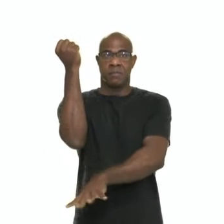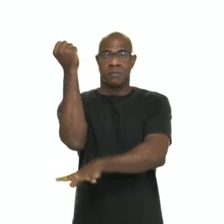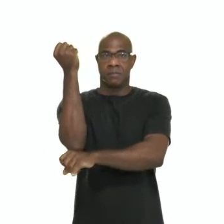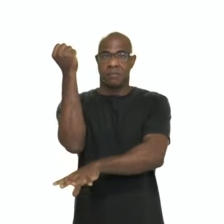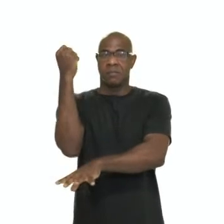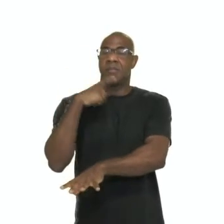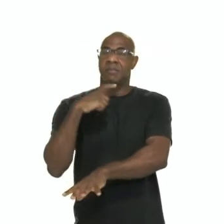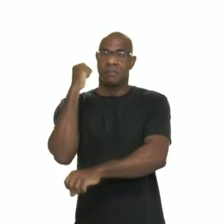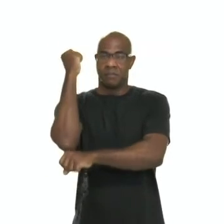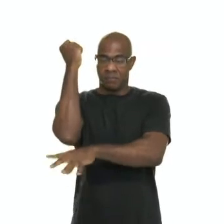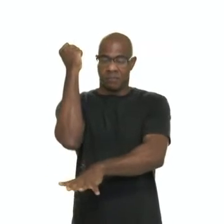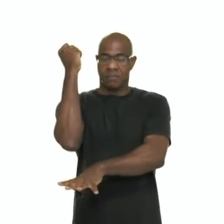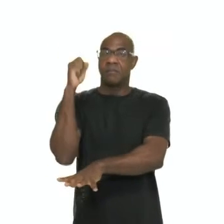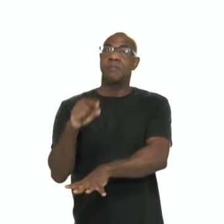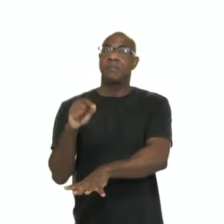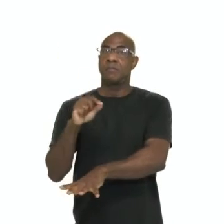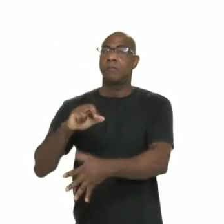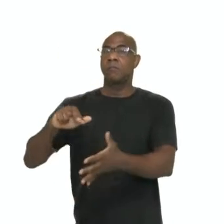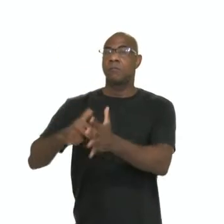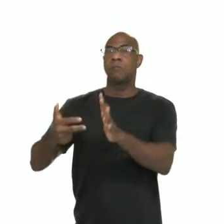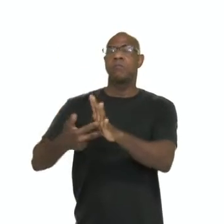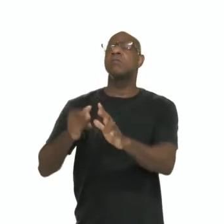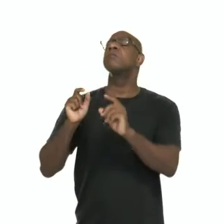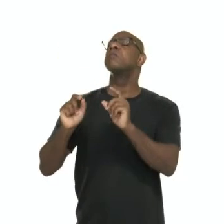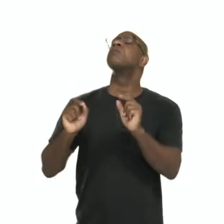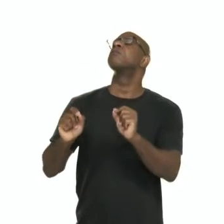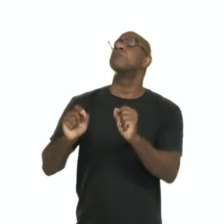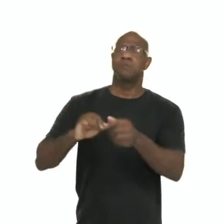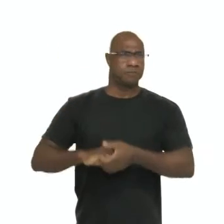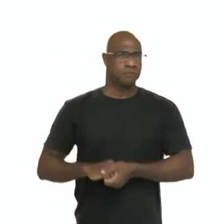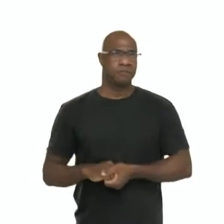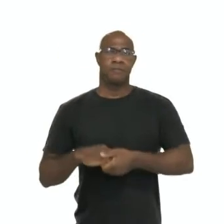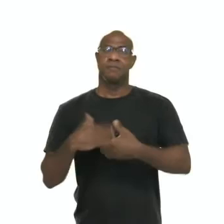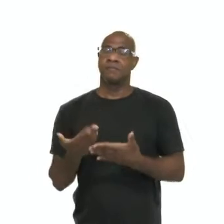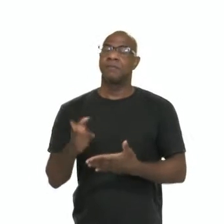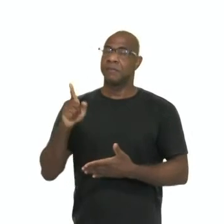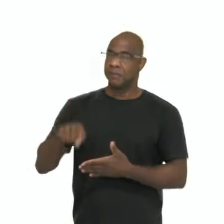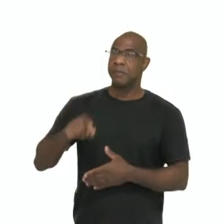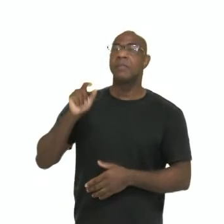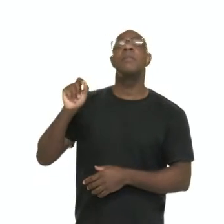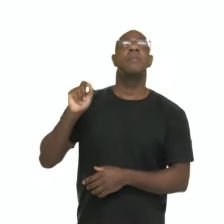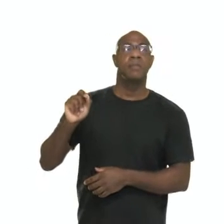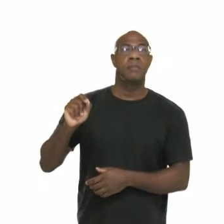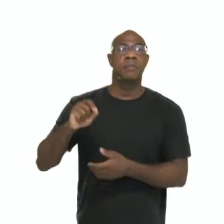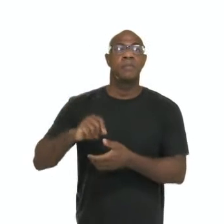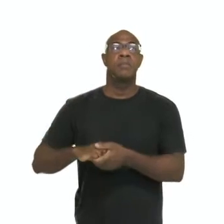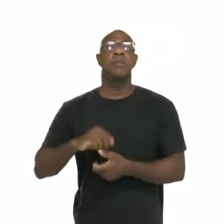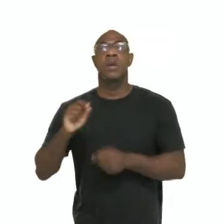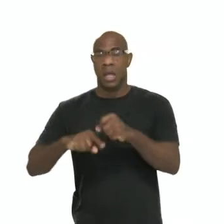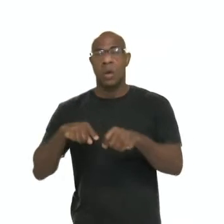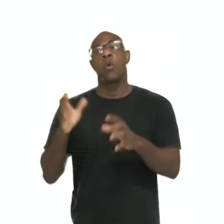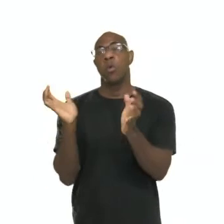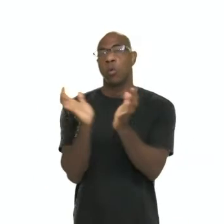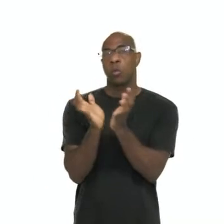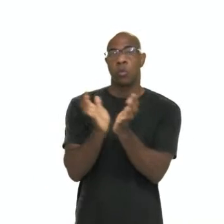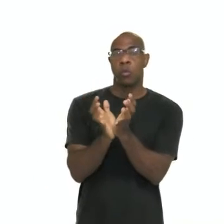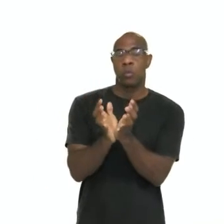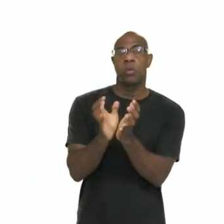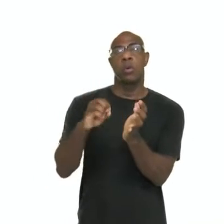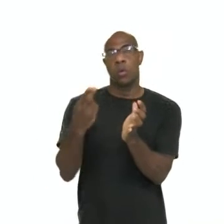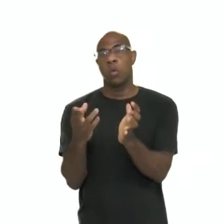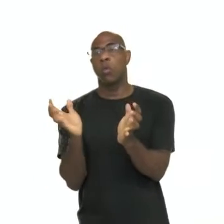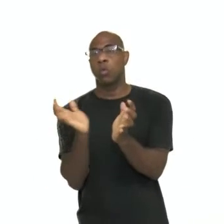cladograma. E o que representa essa raiz? Representa um provável grupo ou